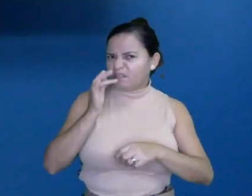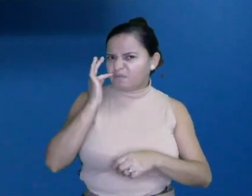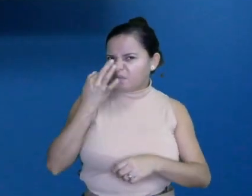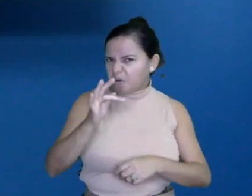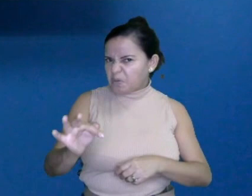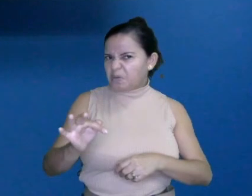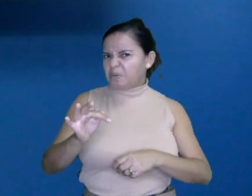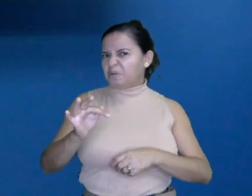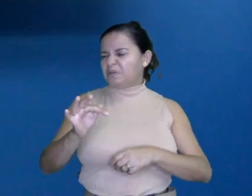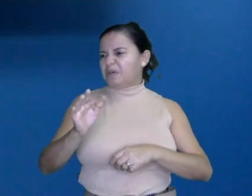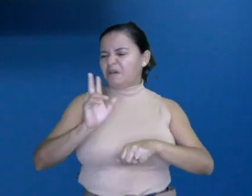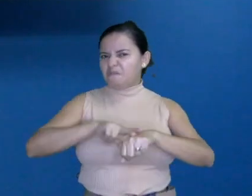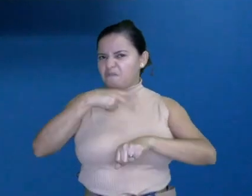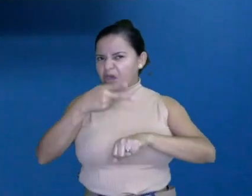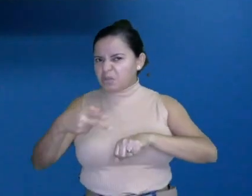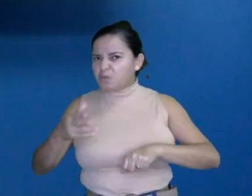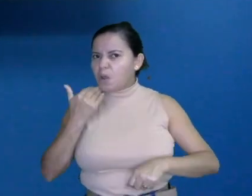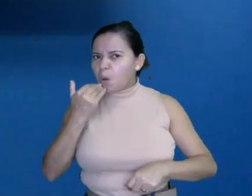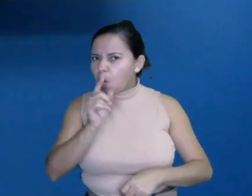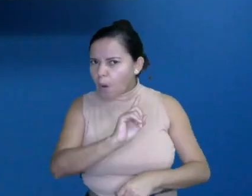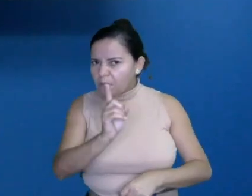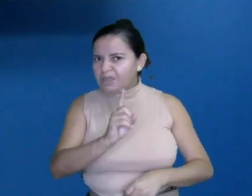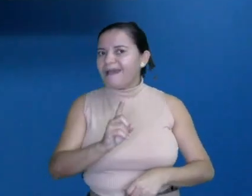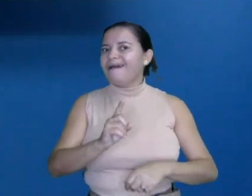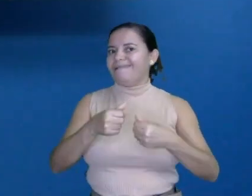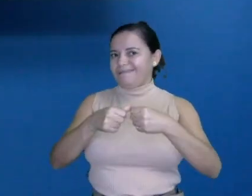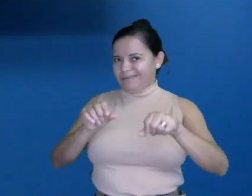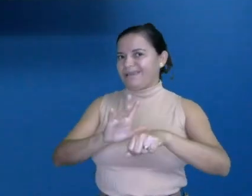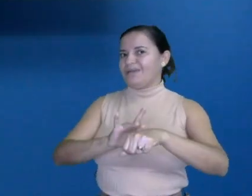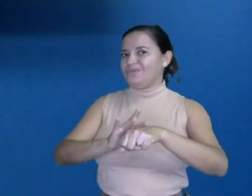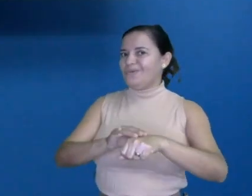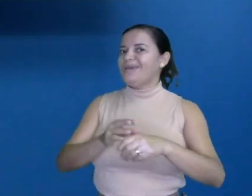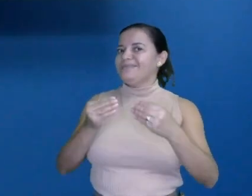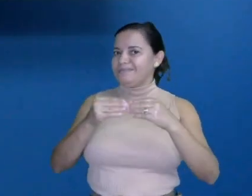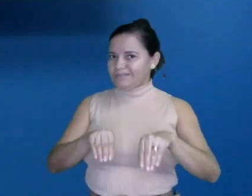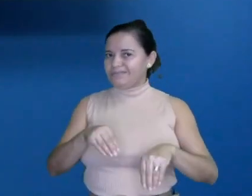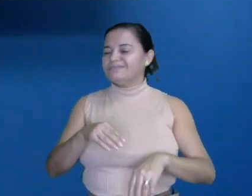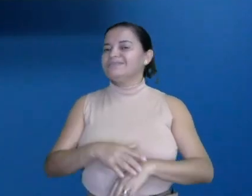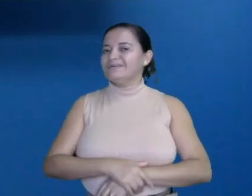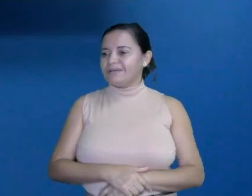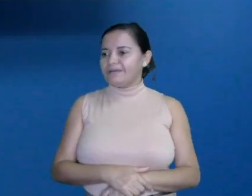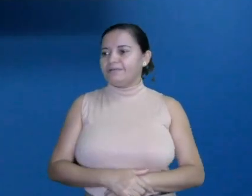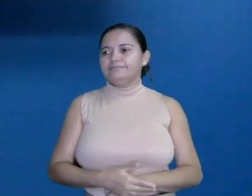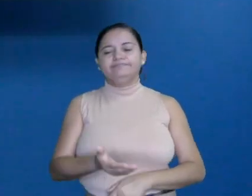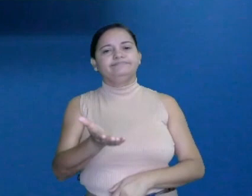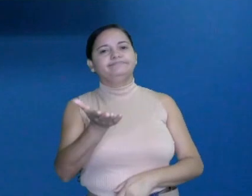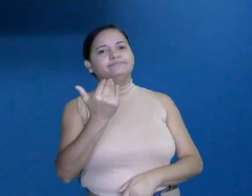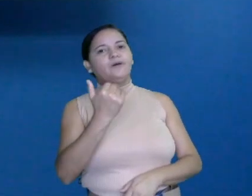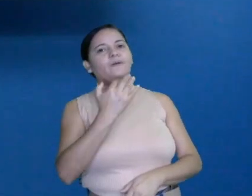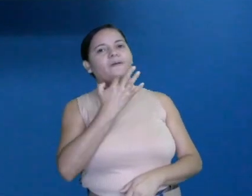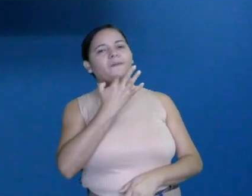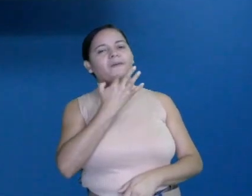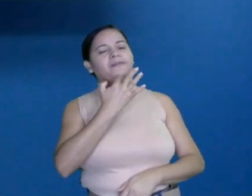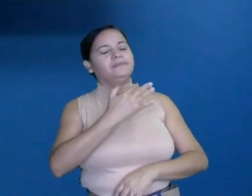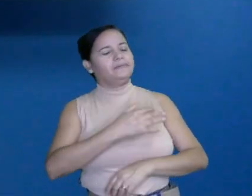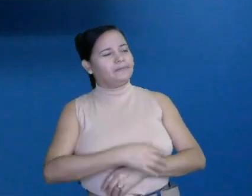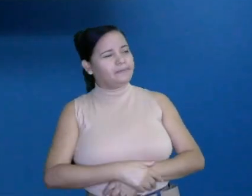você adoece tanto, né? Já parou para prestar atenção? Vamos conhecer agora